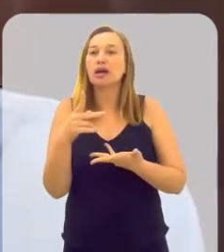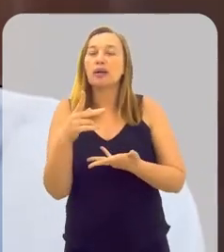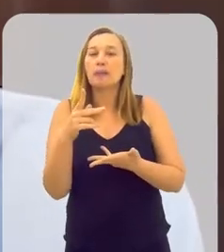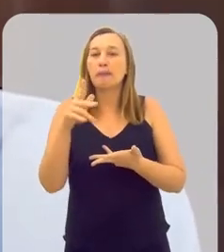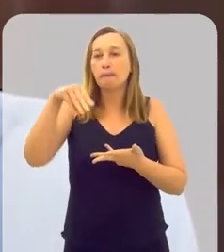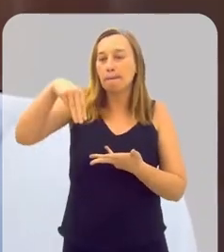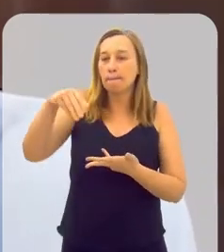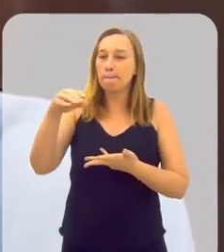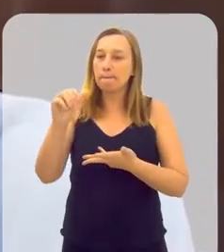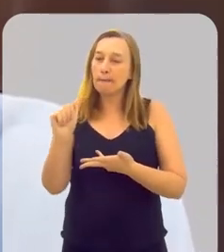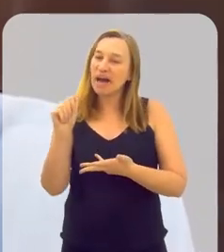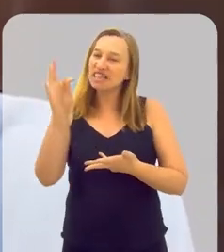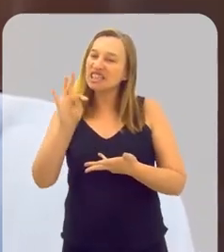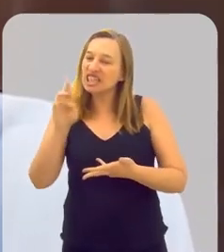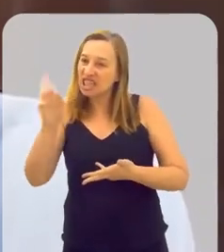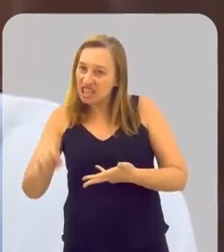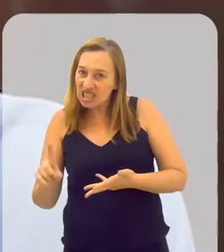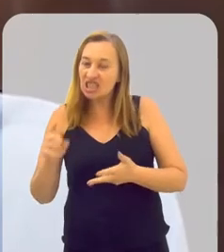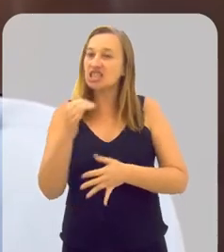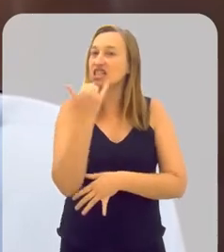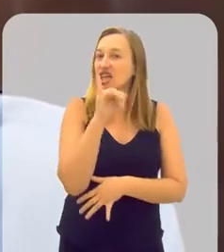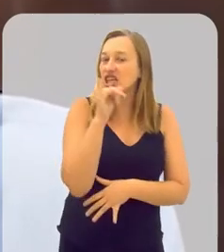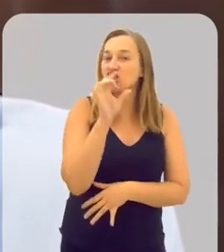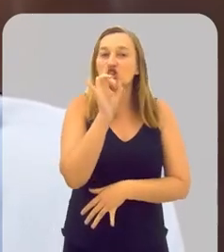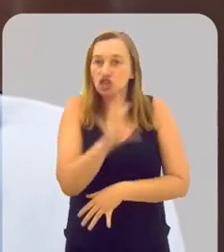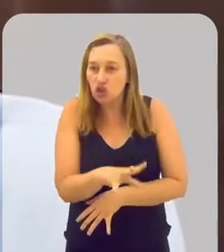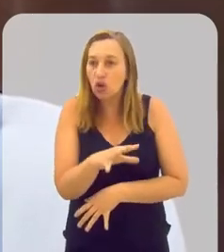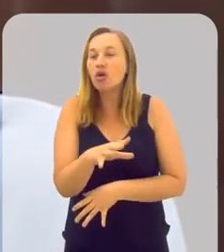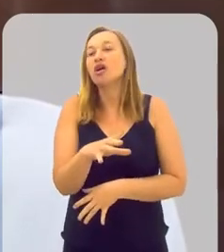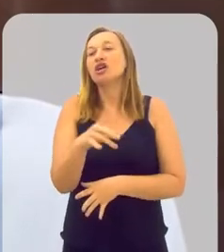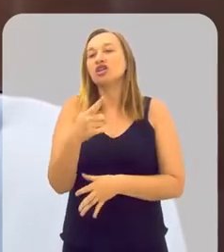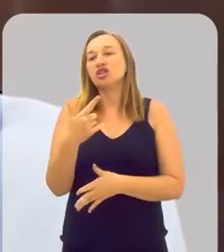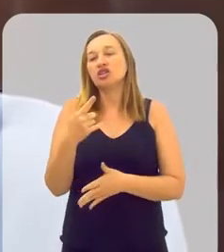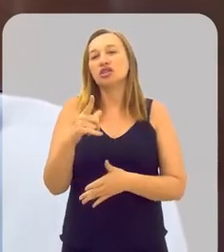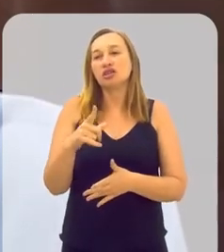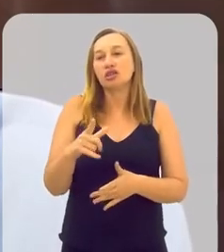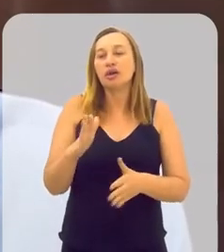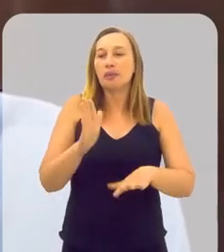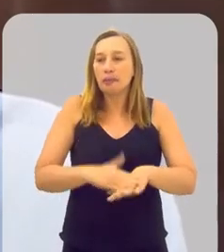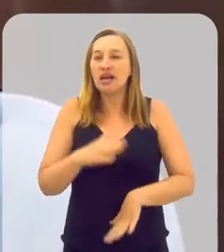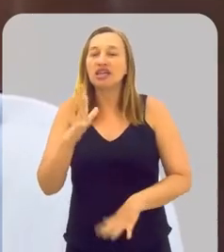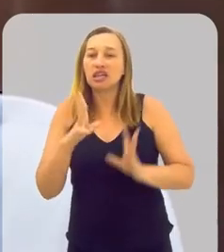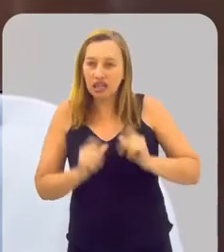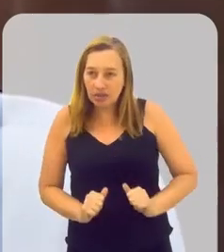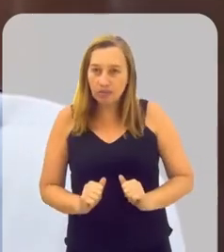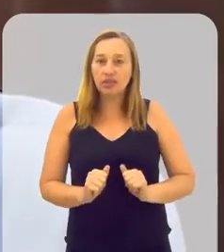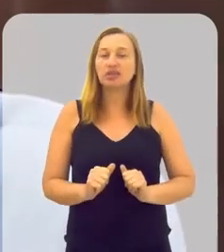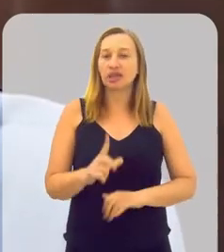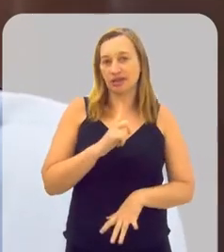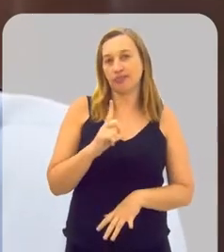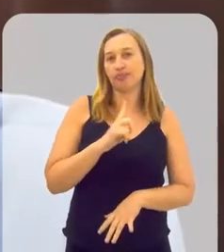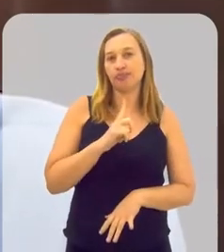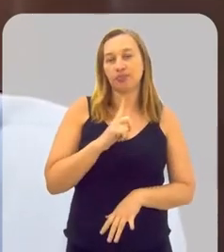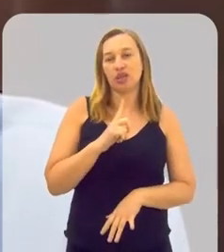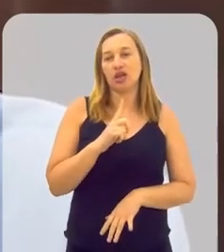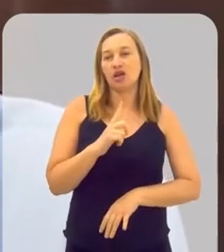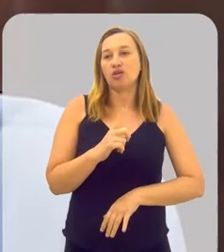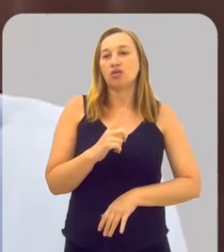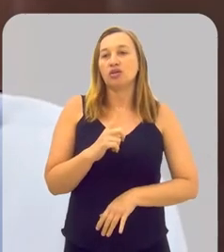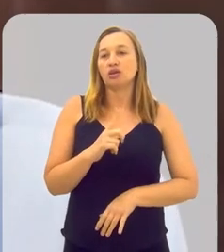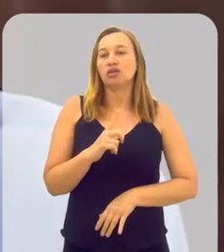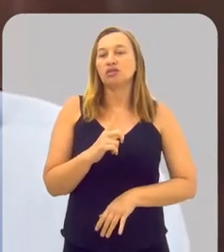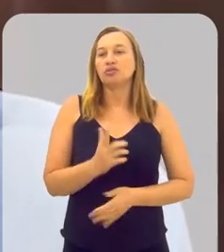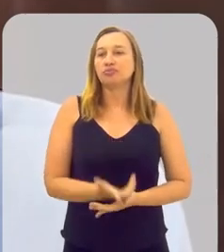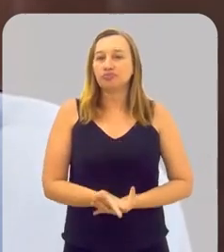gente fala da matriz elétrica, que é só da geração de energia elétrica, a gente ainda tem uma matriz mais renovável ainda. E